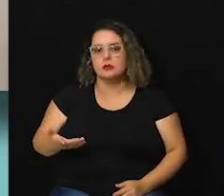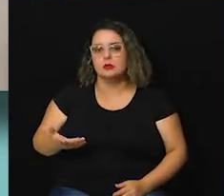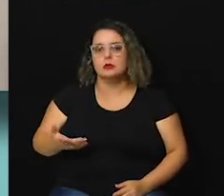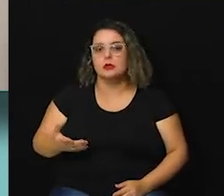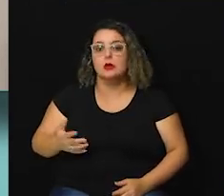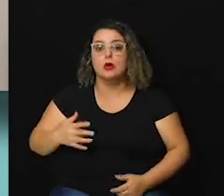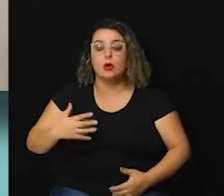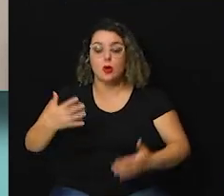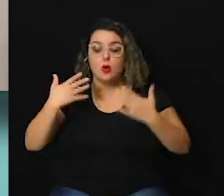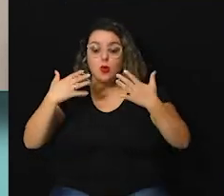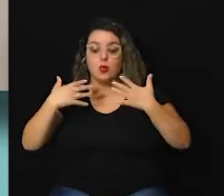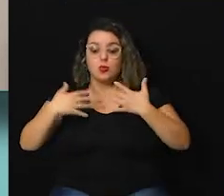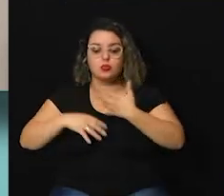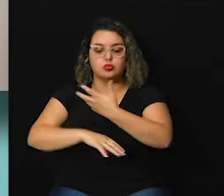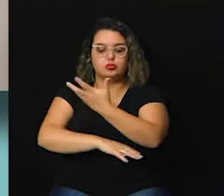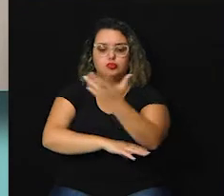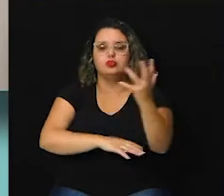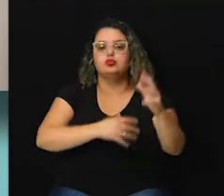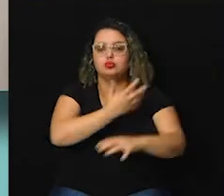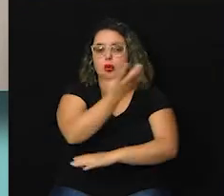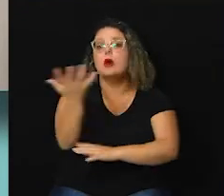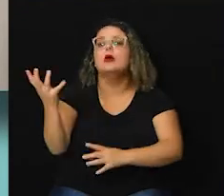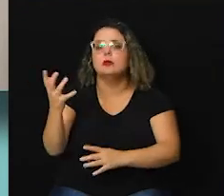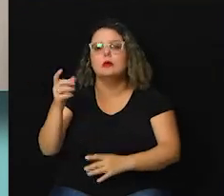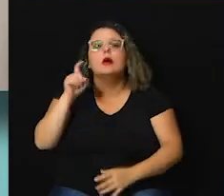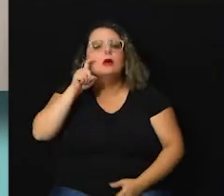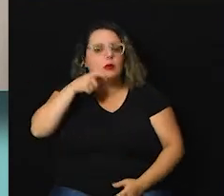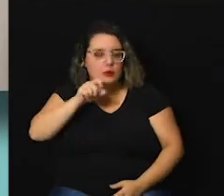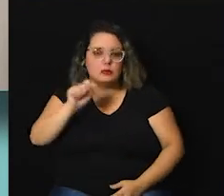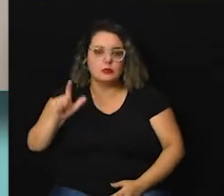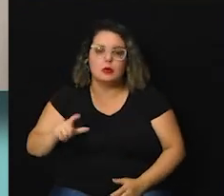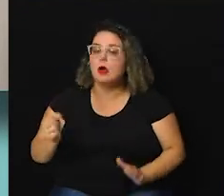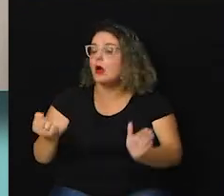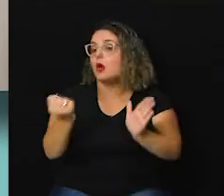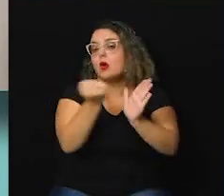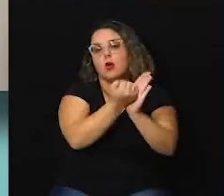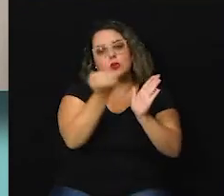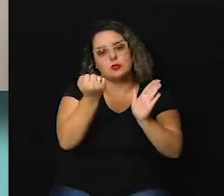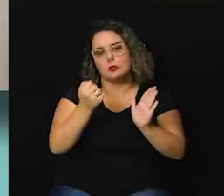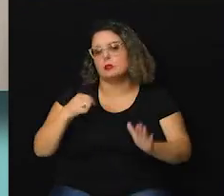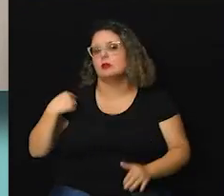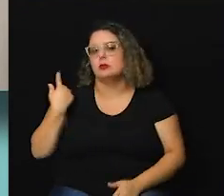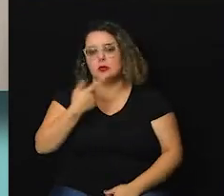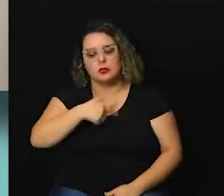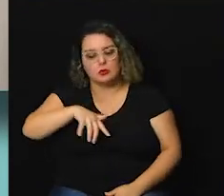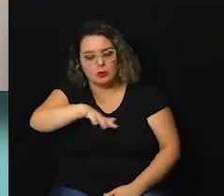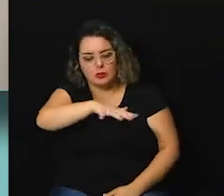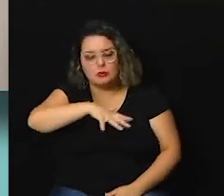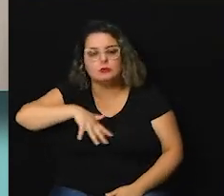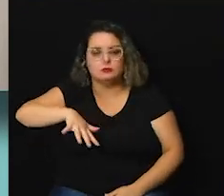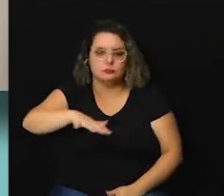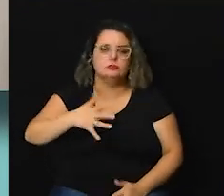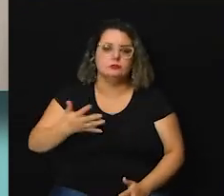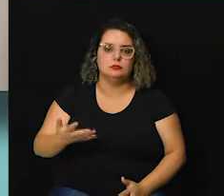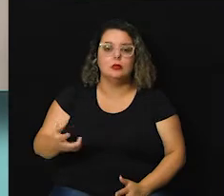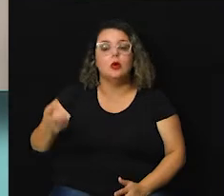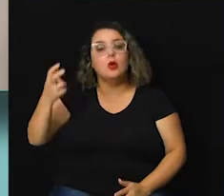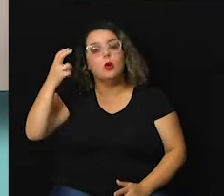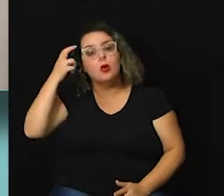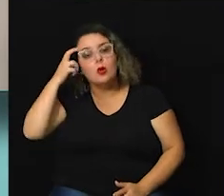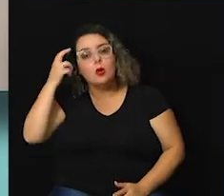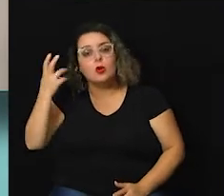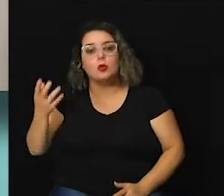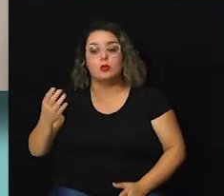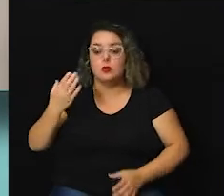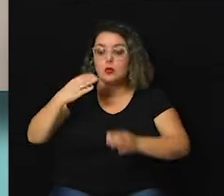as regiões tropicais, a arara azul está lá representando. Então, ela é um símbolo da nossa região. Ela é usada na nossa